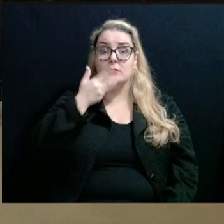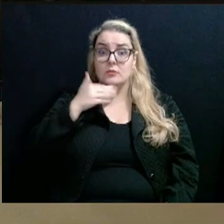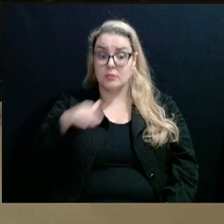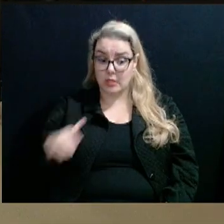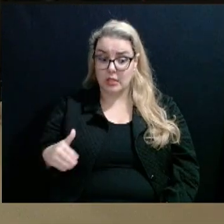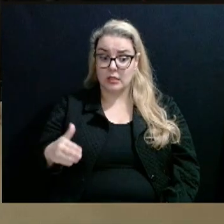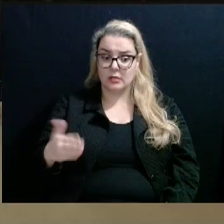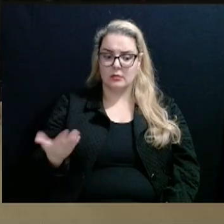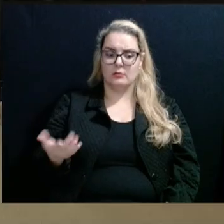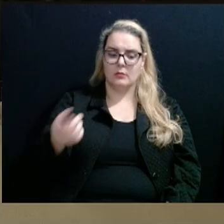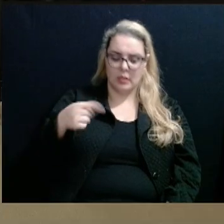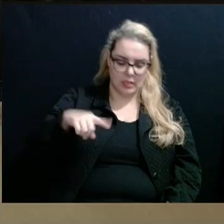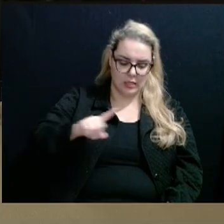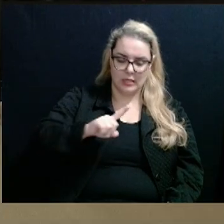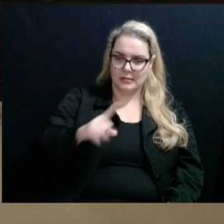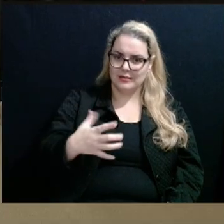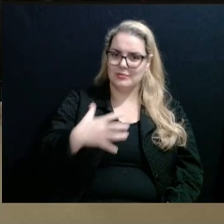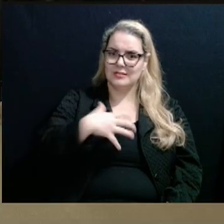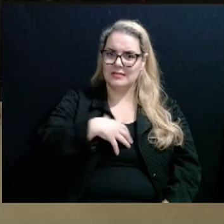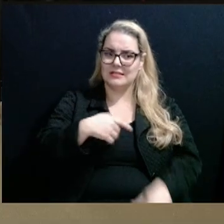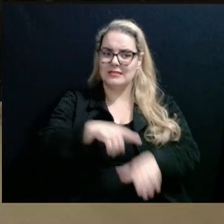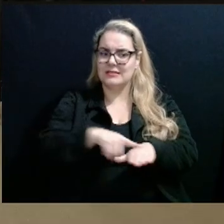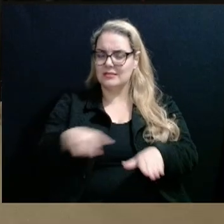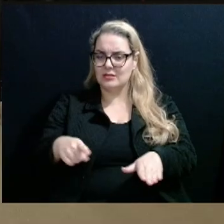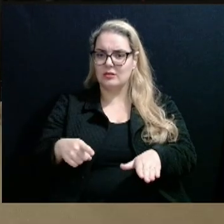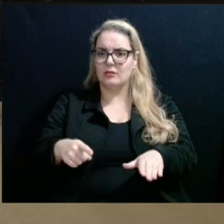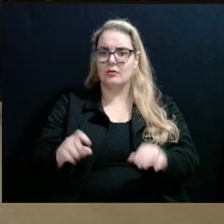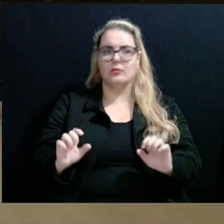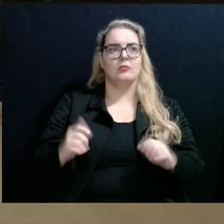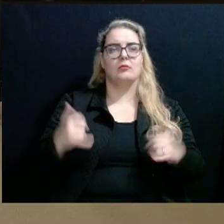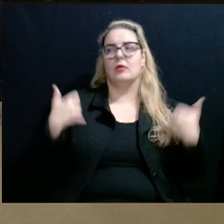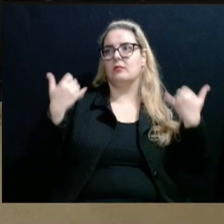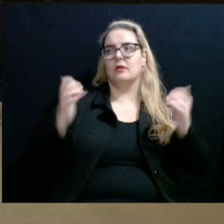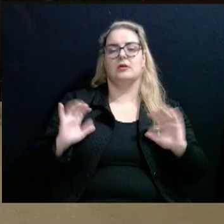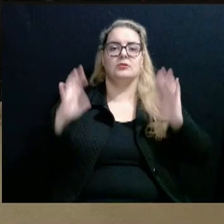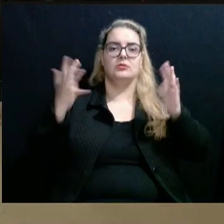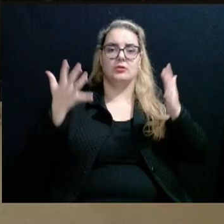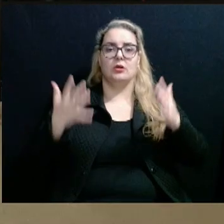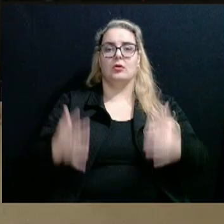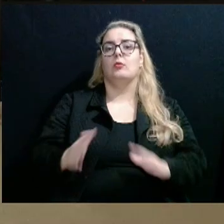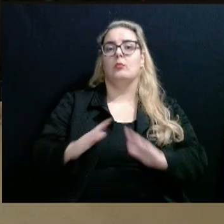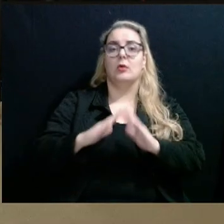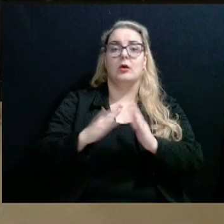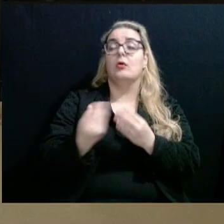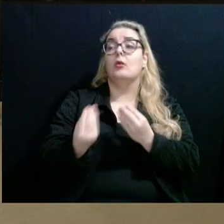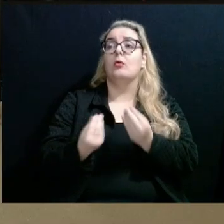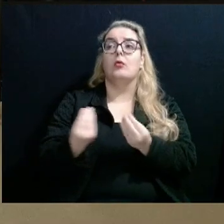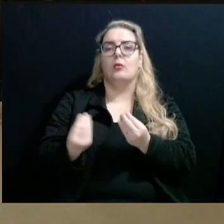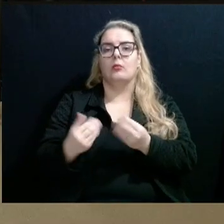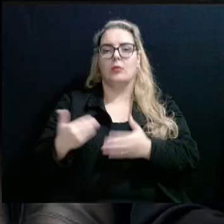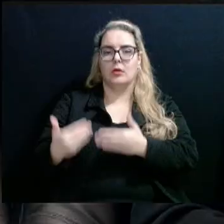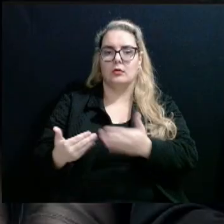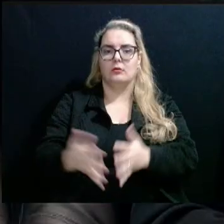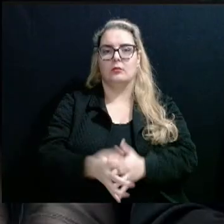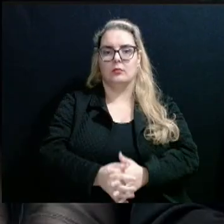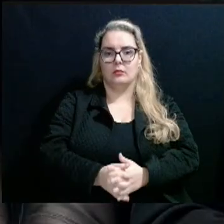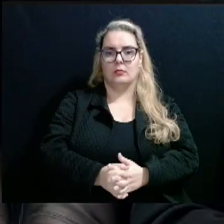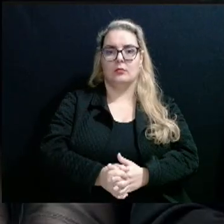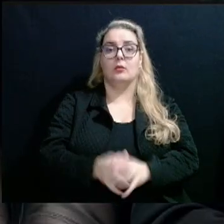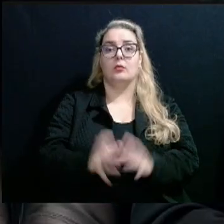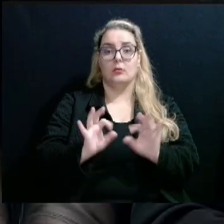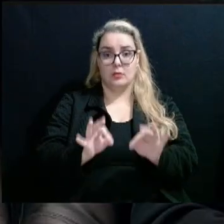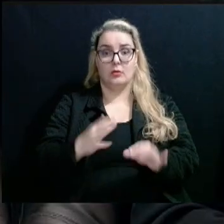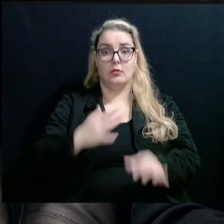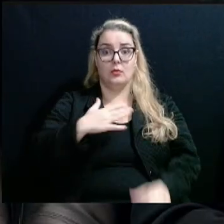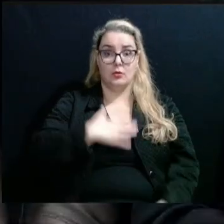se sintam excluídas? Uma festinha de aniversário, uma escola, como é que é todo esse processo? Com certeza. Os meus ainda são pequenininhos,